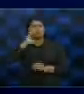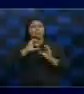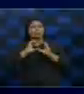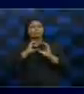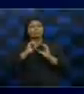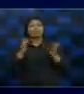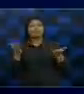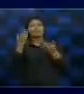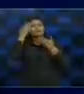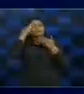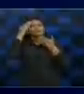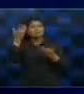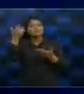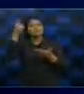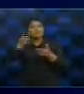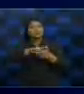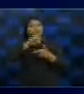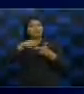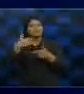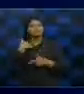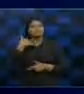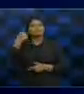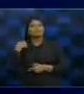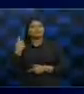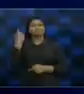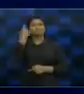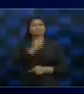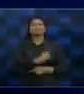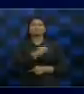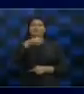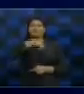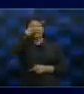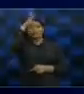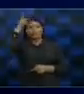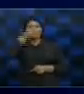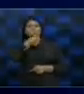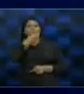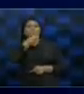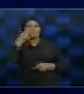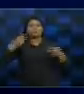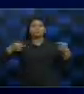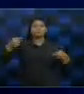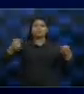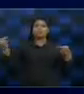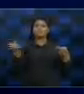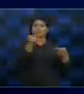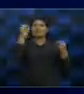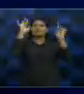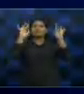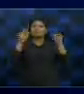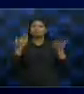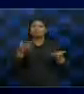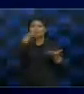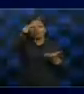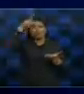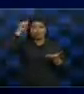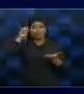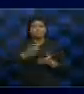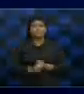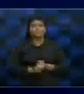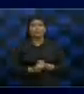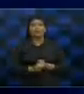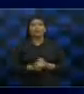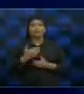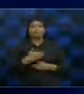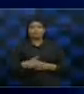uma vez o convite da Band Amazonas para estar com vocês nesse momento tão importante da cidade de Manaus. No próximo dia